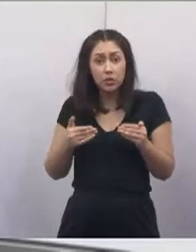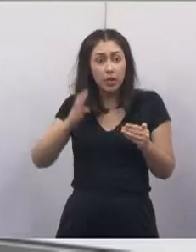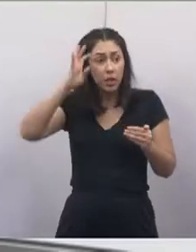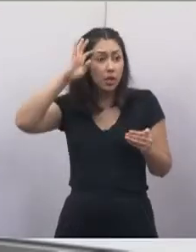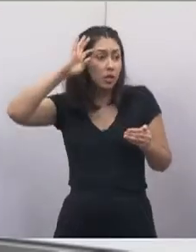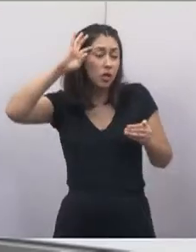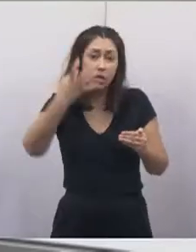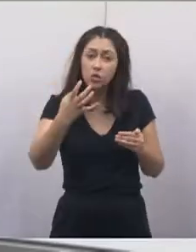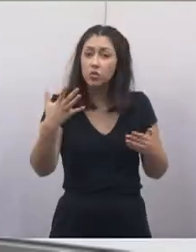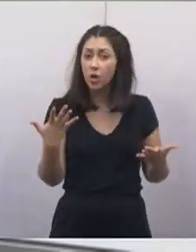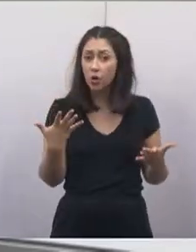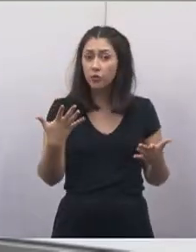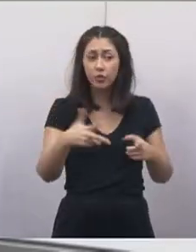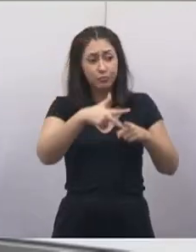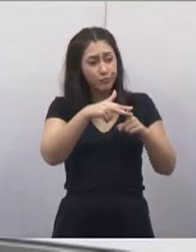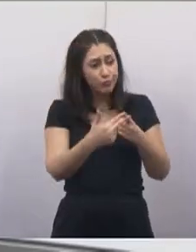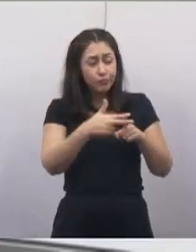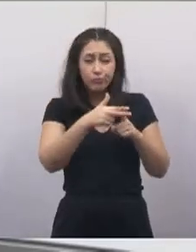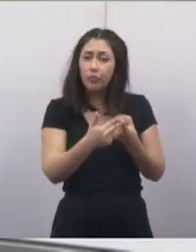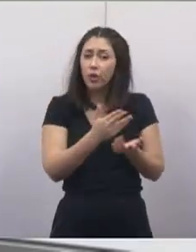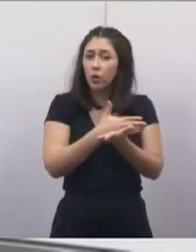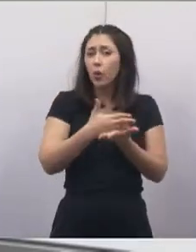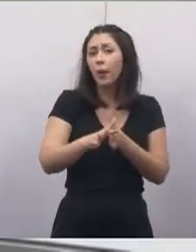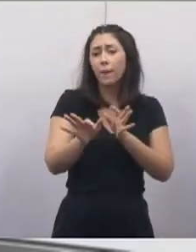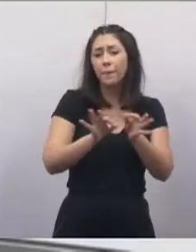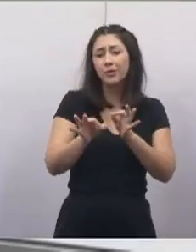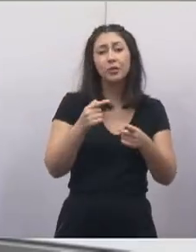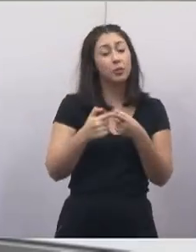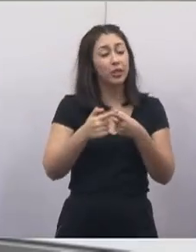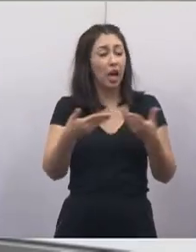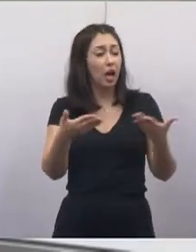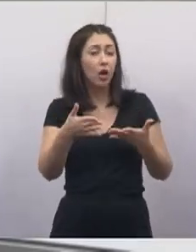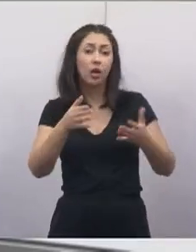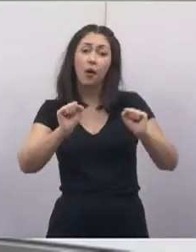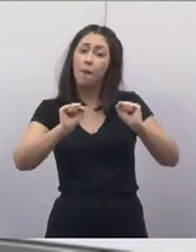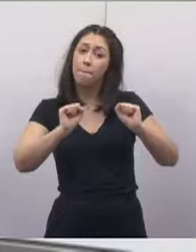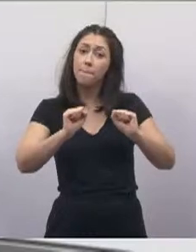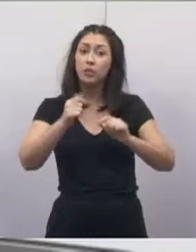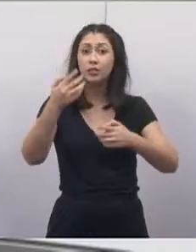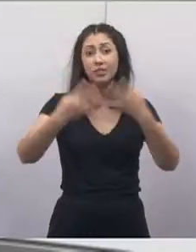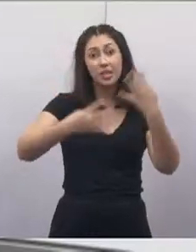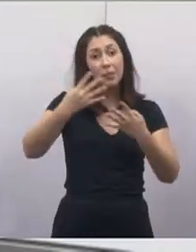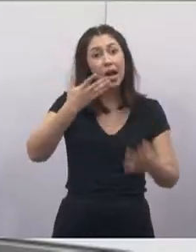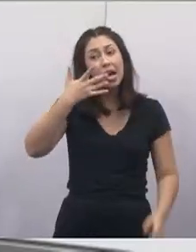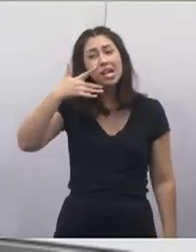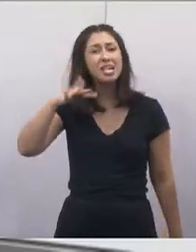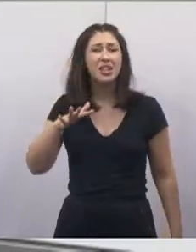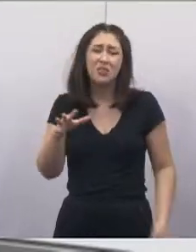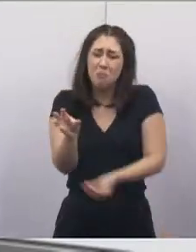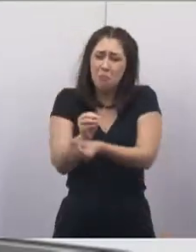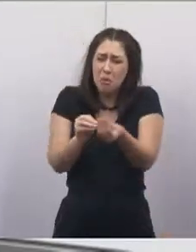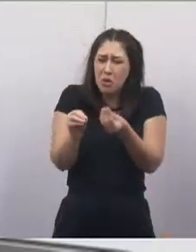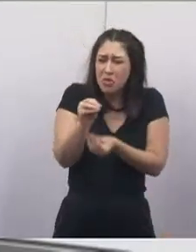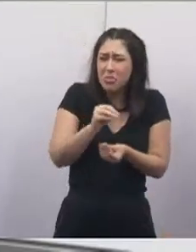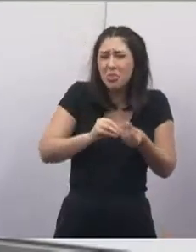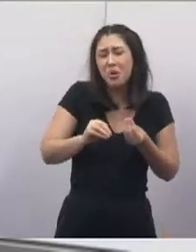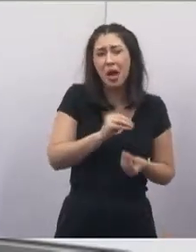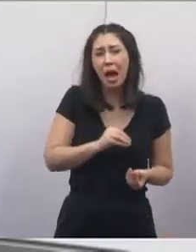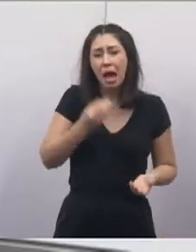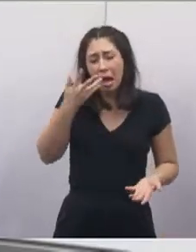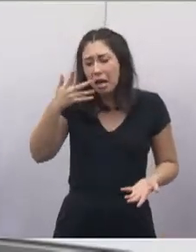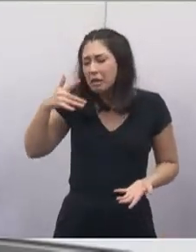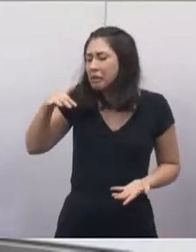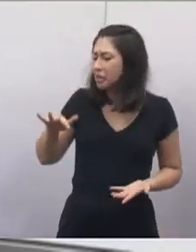e reinicia um projeto que pode prejudicar as crianças da nossa cidade. Misturar criança com pessoas